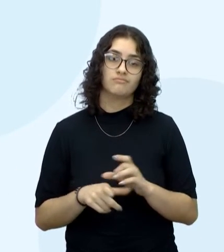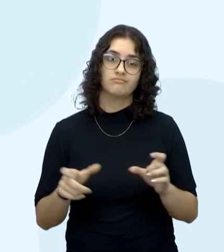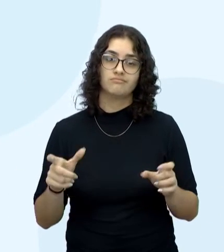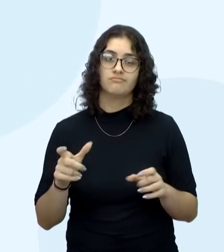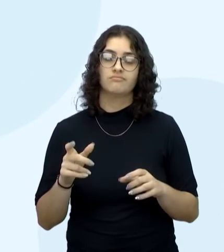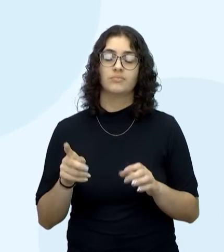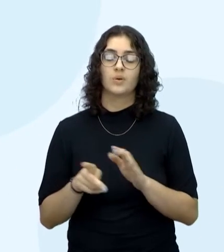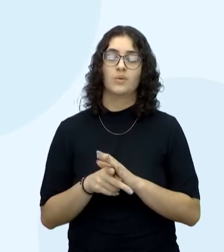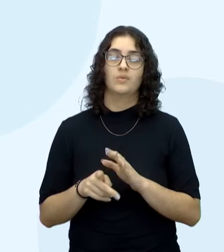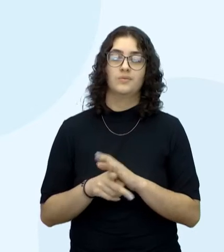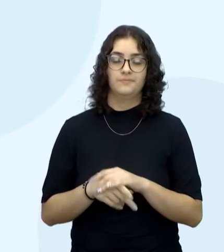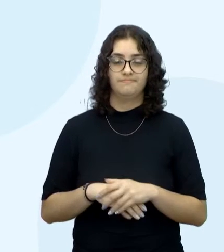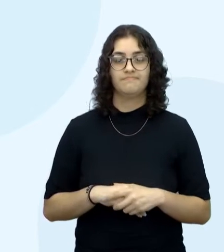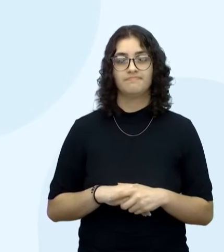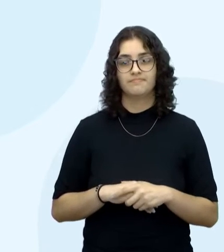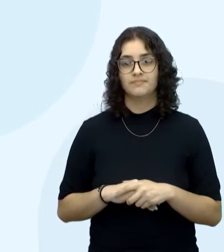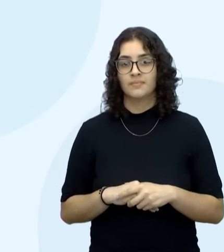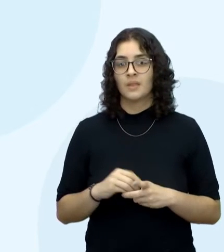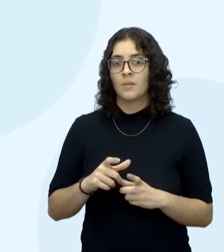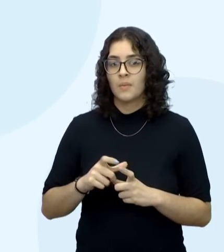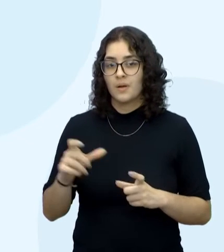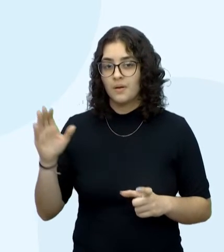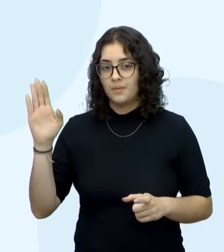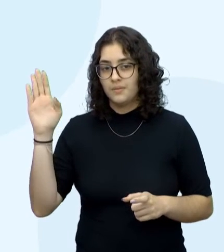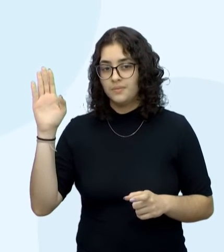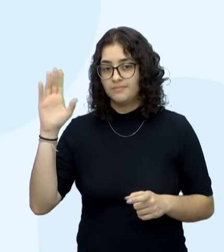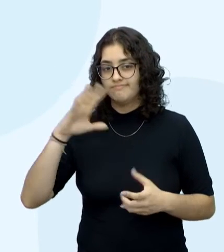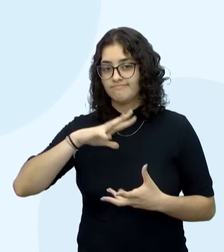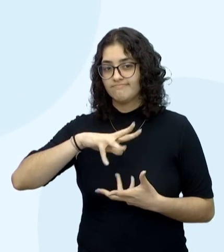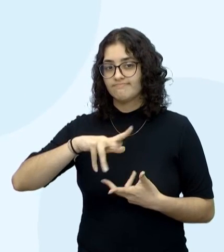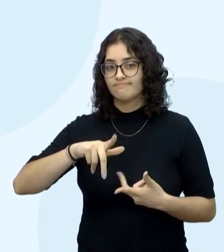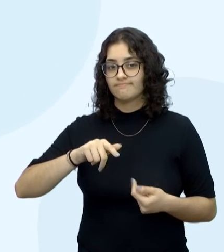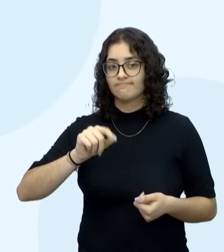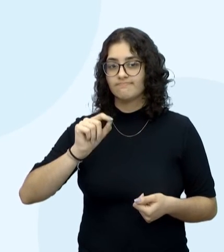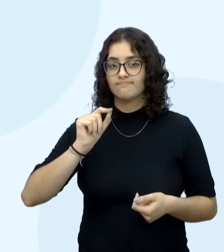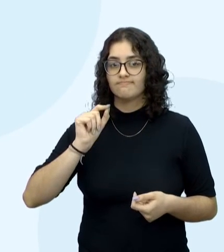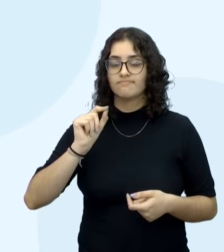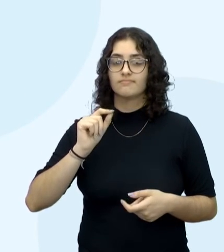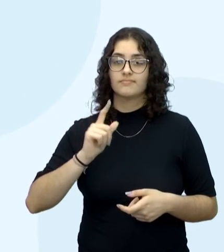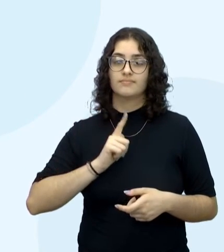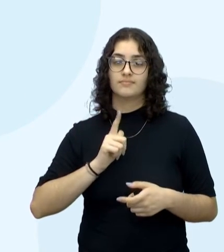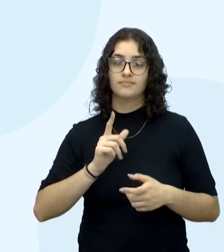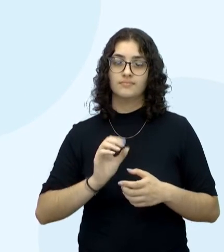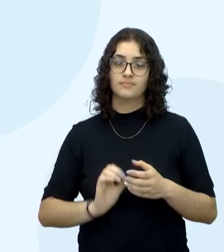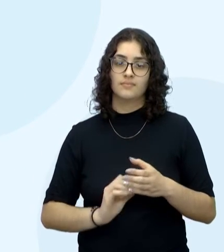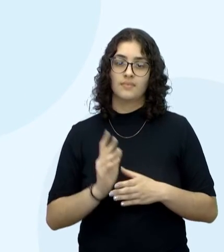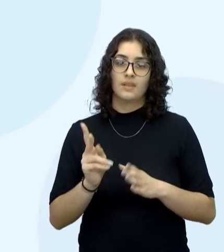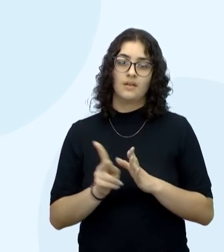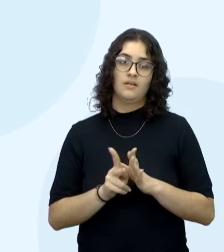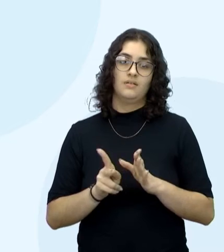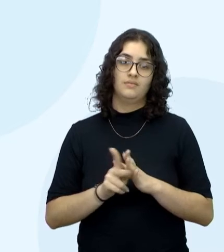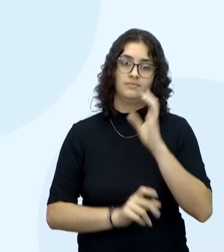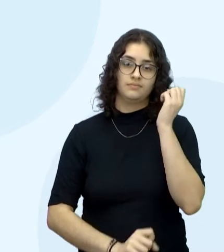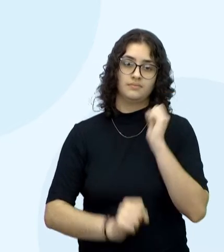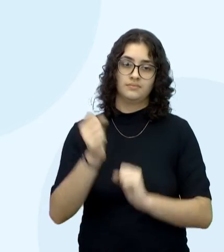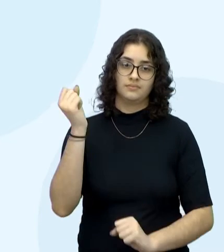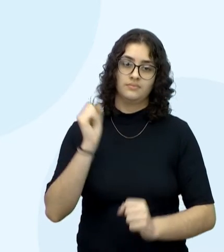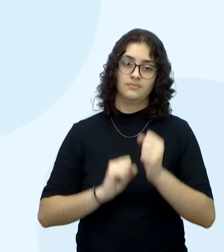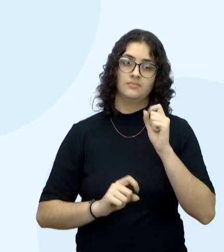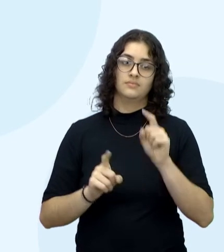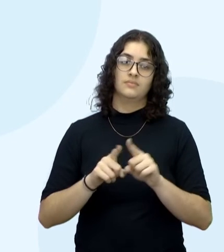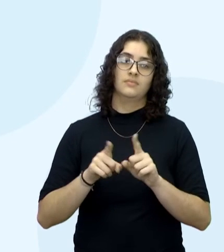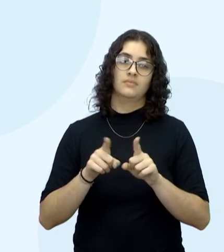dos maiores do mundo, e isso leva, né, a uma produção industrial e o aumento